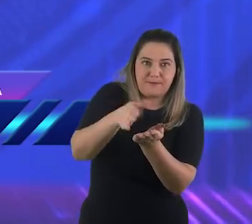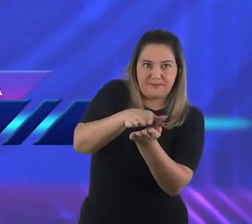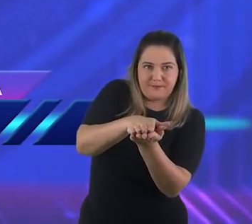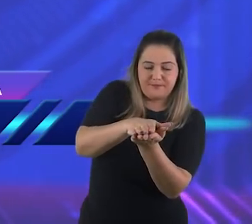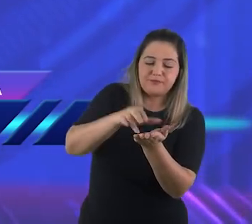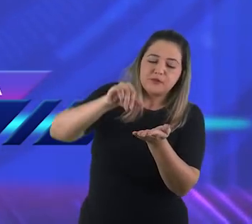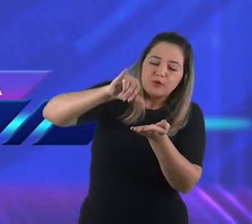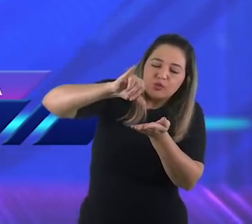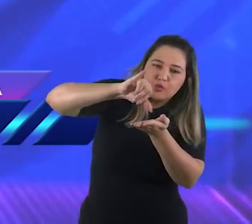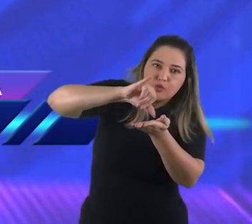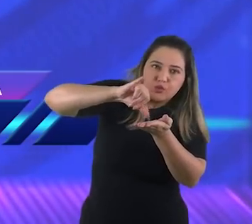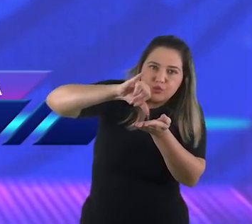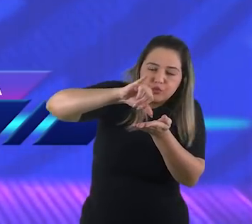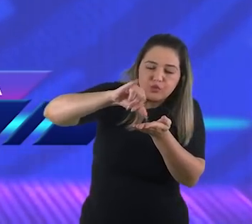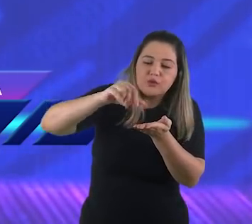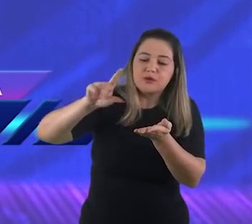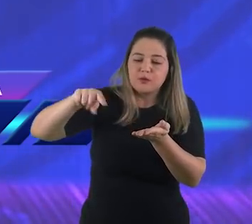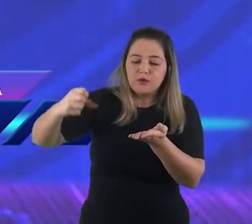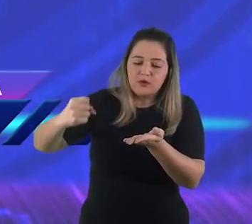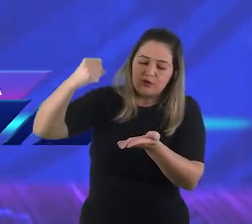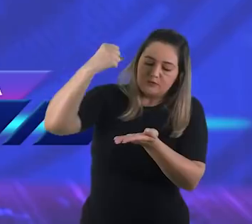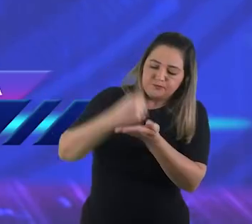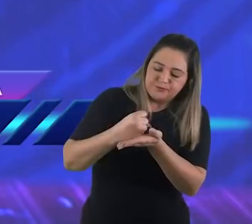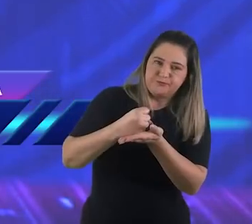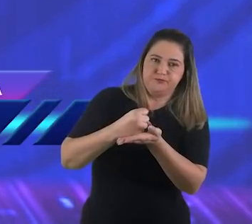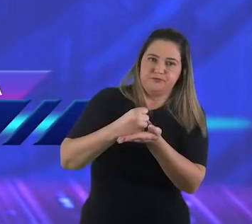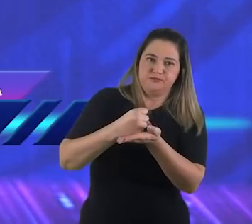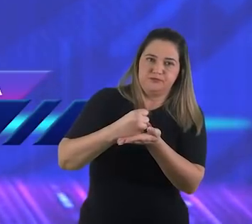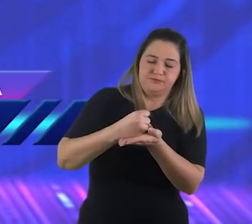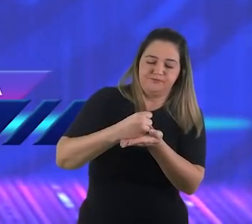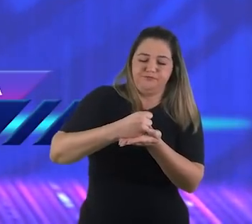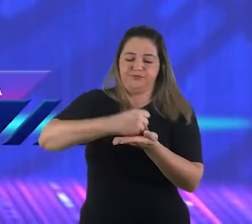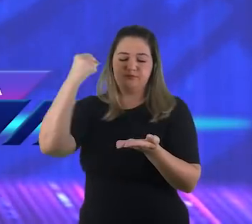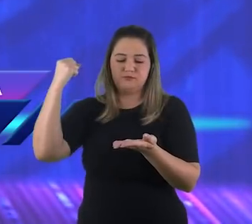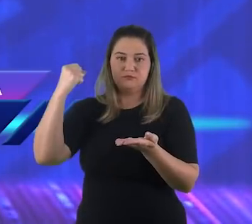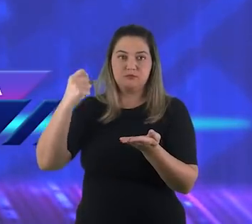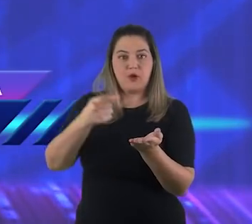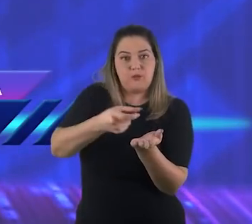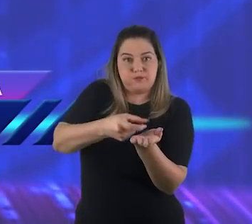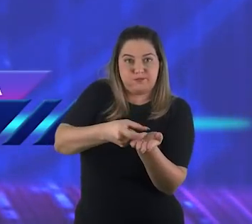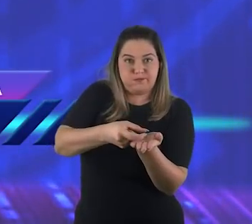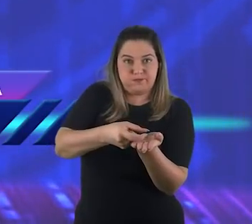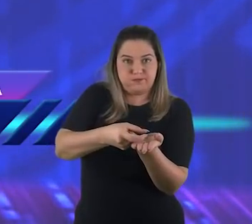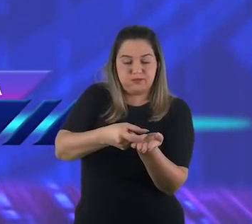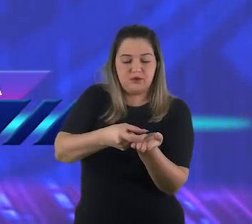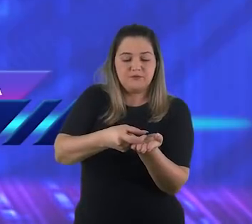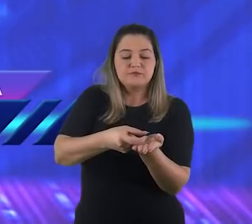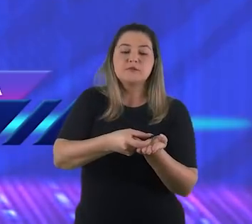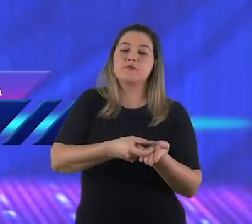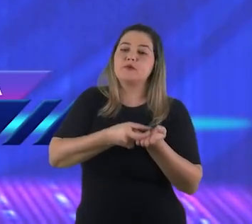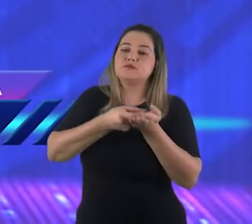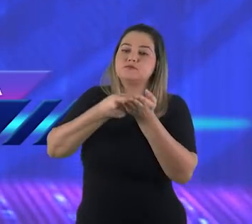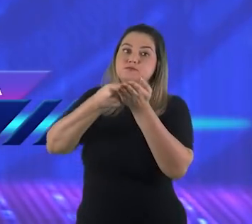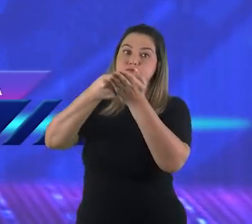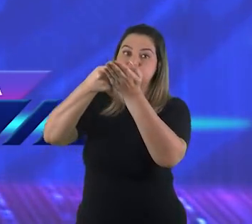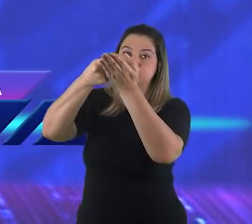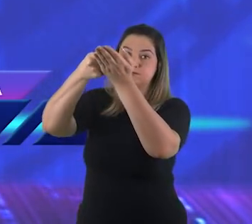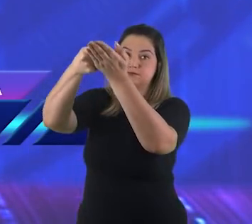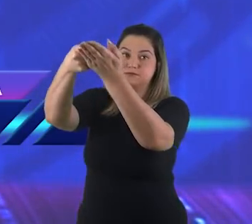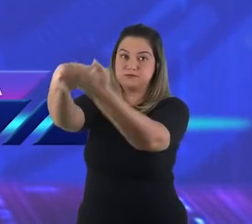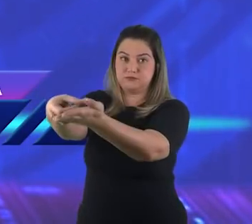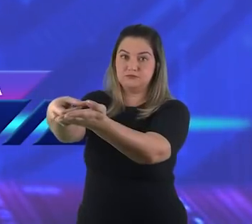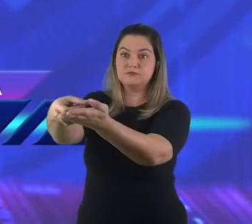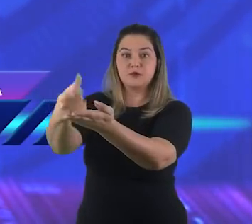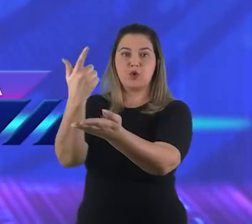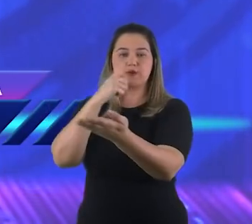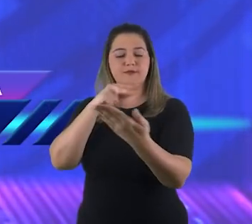lacre. E se esse lacre fosse rompido, ficaria marcado, e quem recebesse, ainda que outro